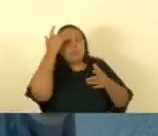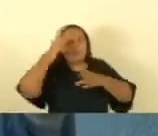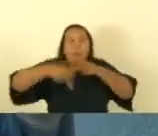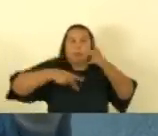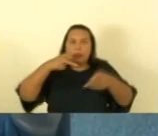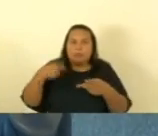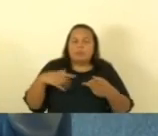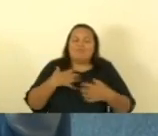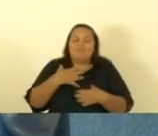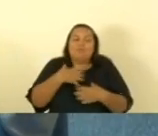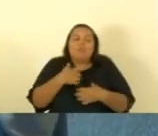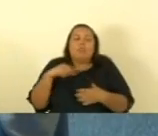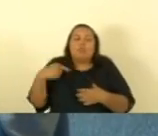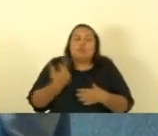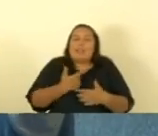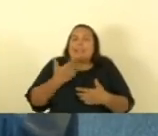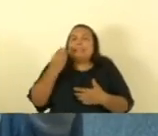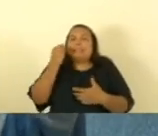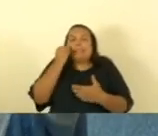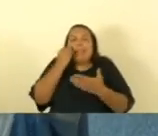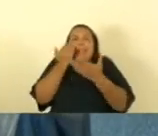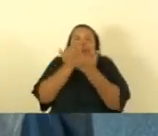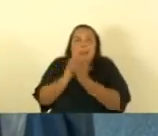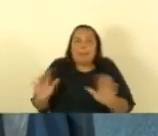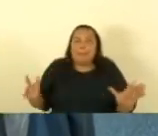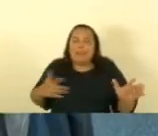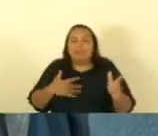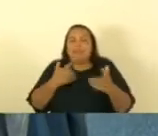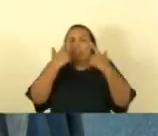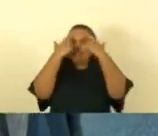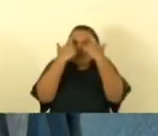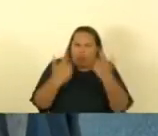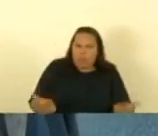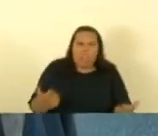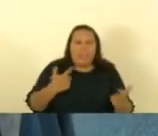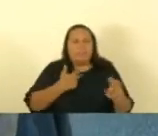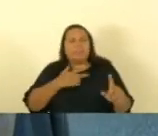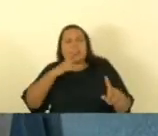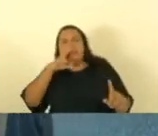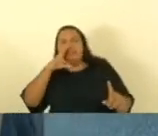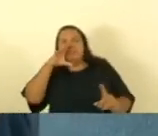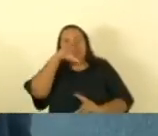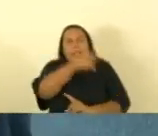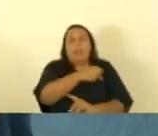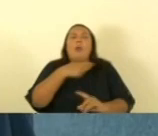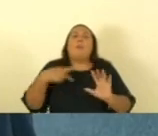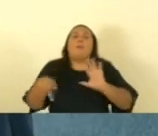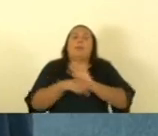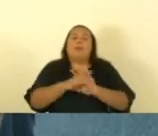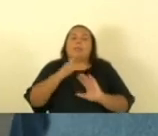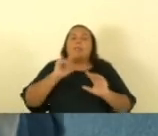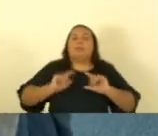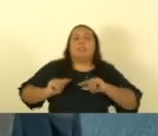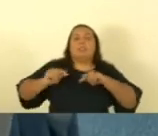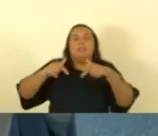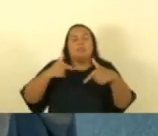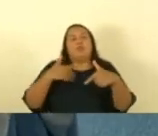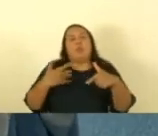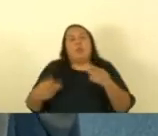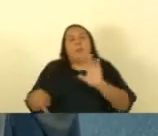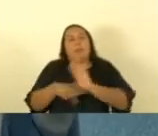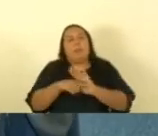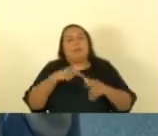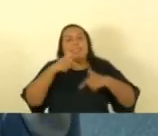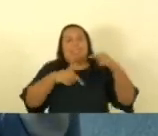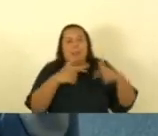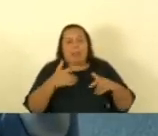no sentido da gente acabar com essas violências e esses abusos dos agentes do Estado. Como declaramos aqui na